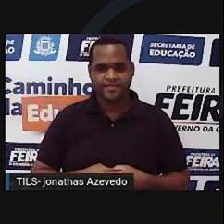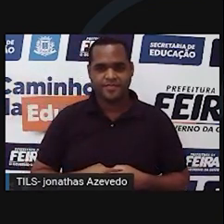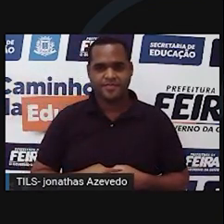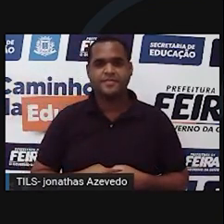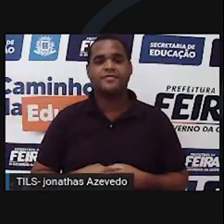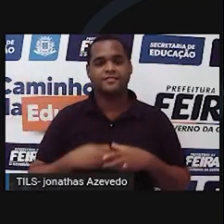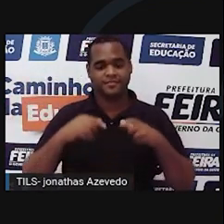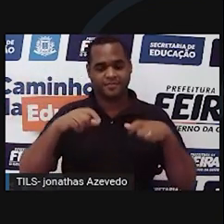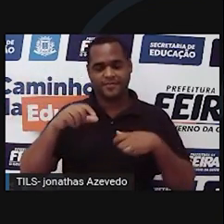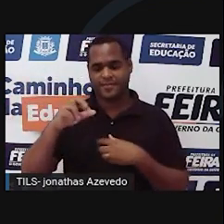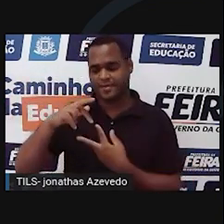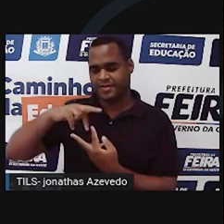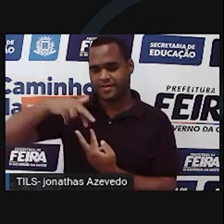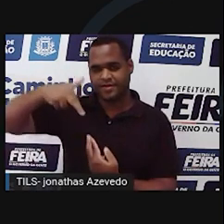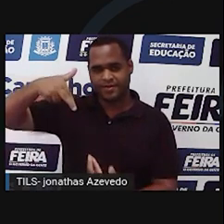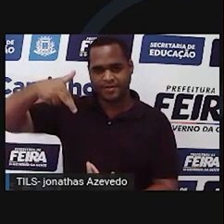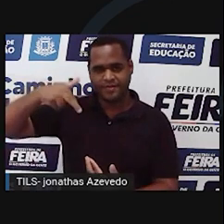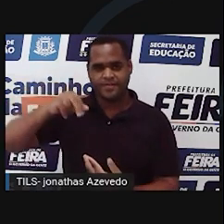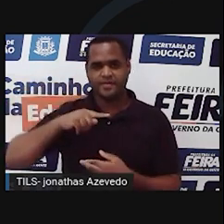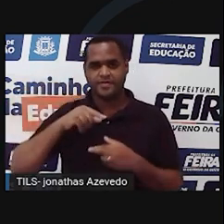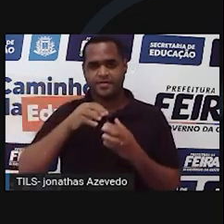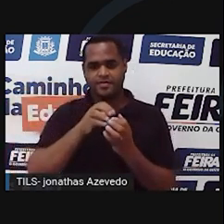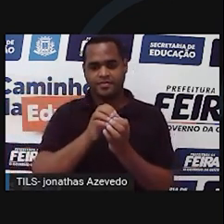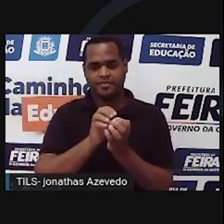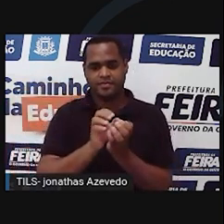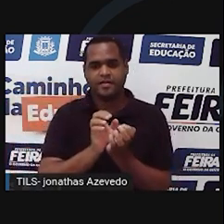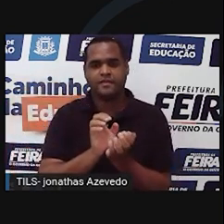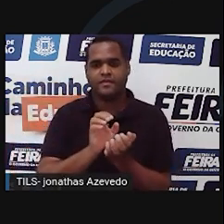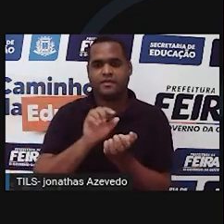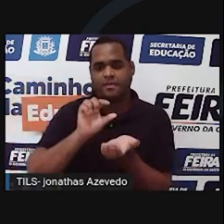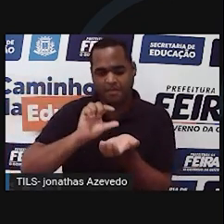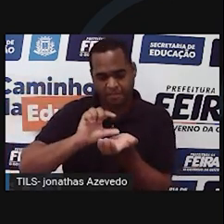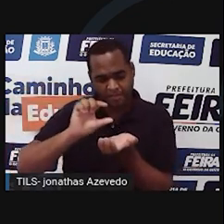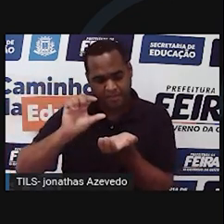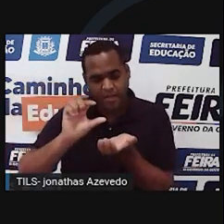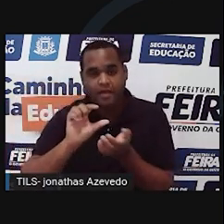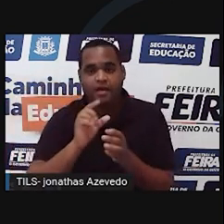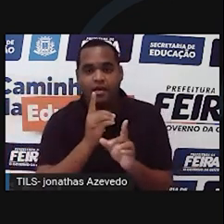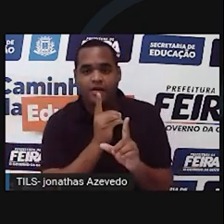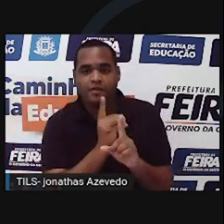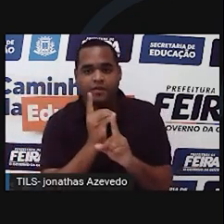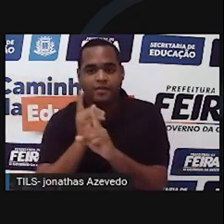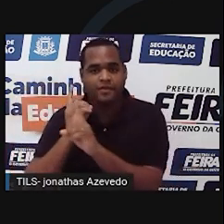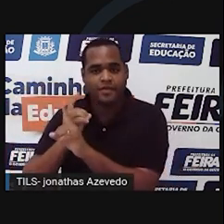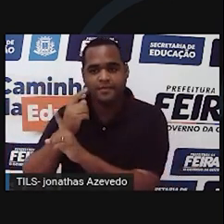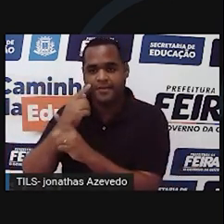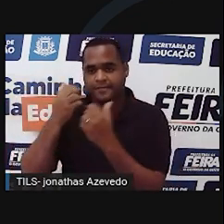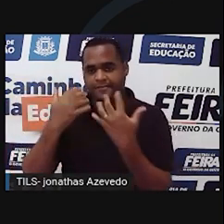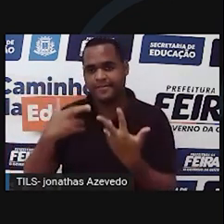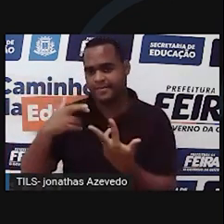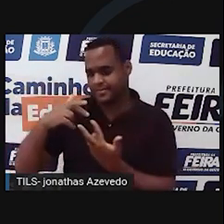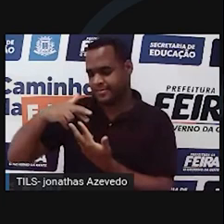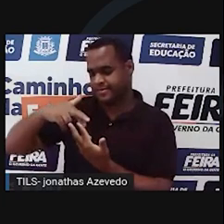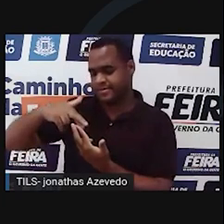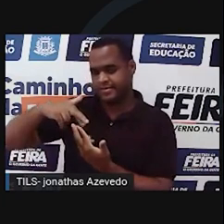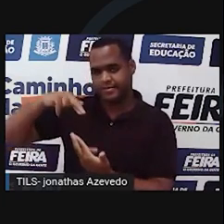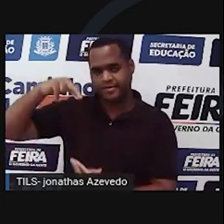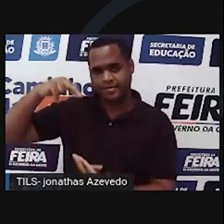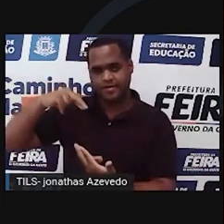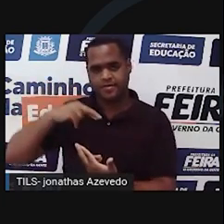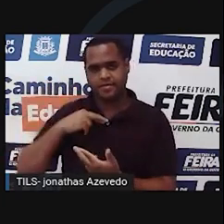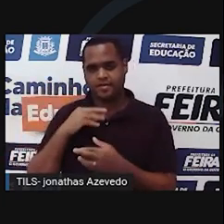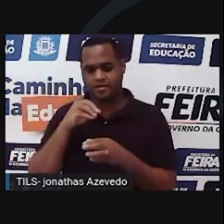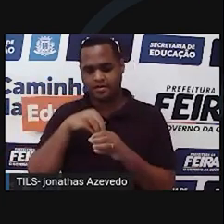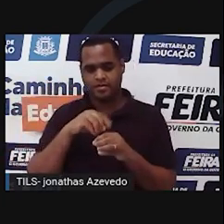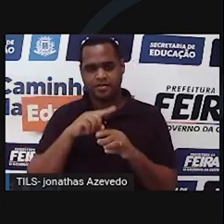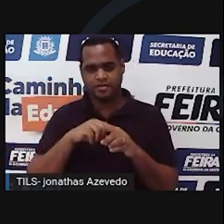O DNA é encontrado no núcleo de uma célula. Existe também o DNA mitocondrial, que se encontra